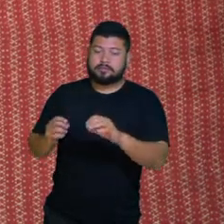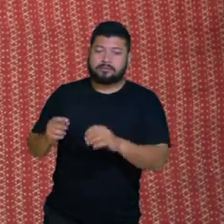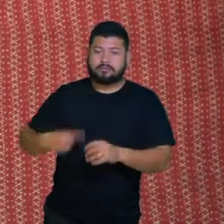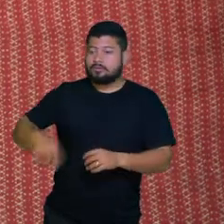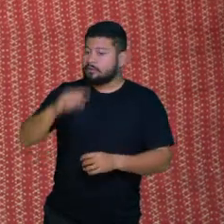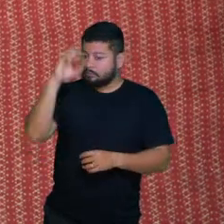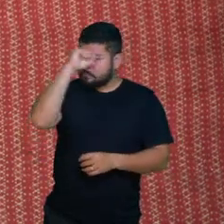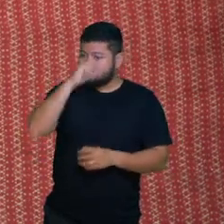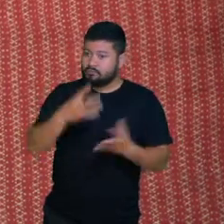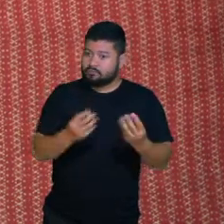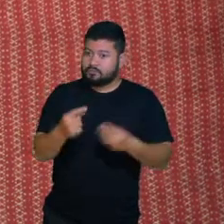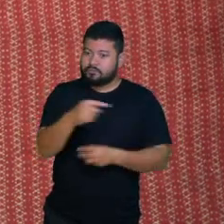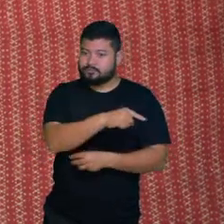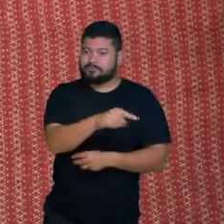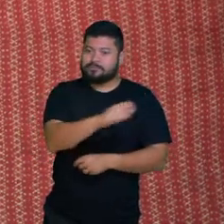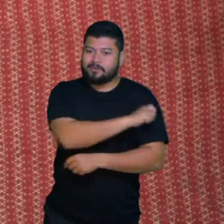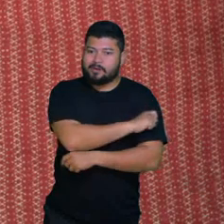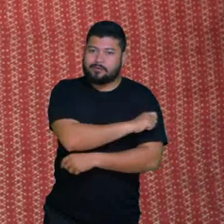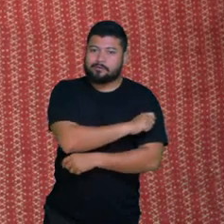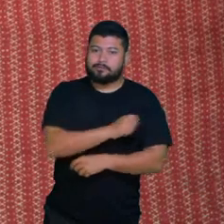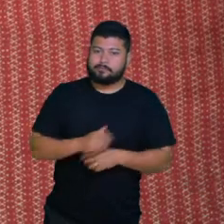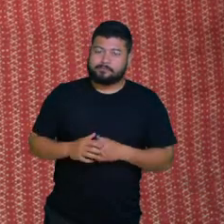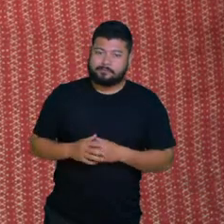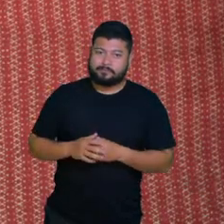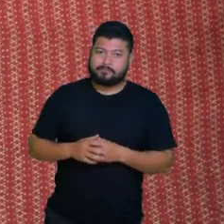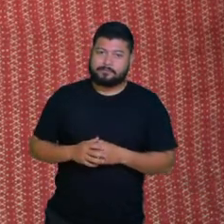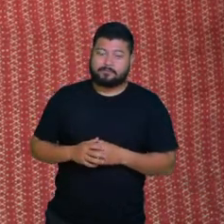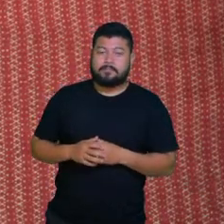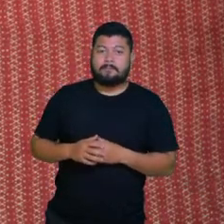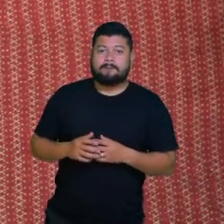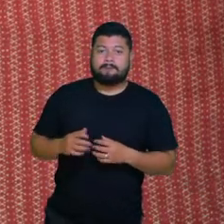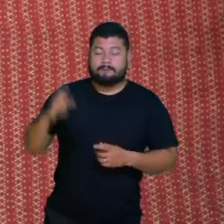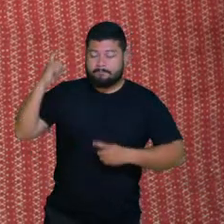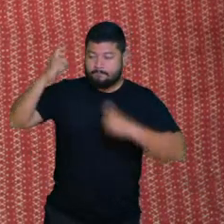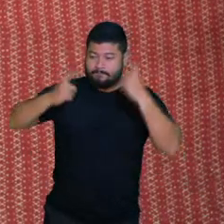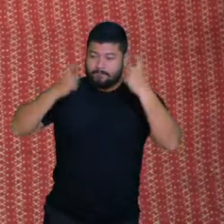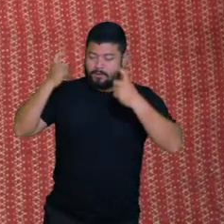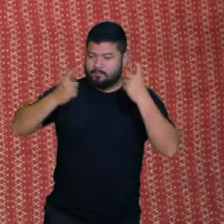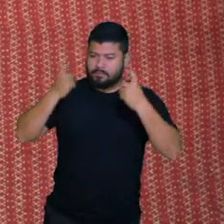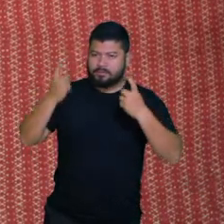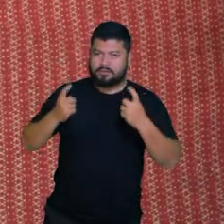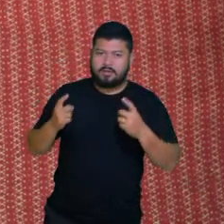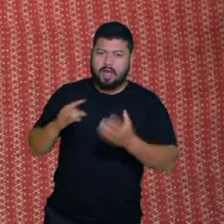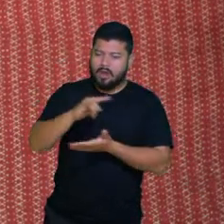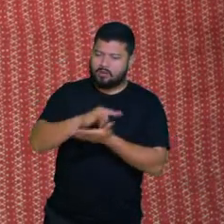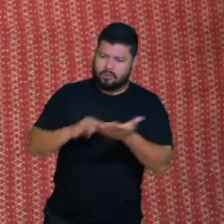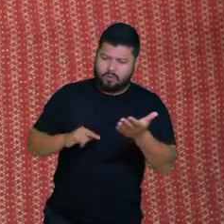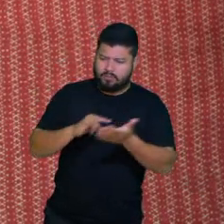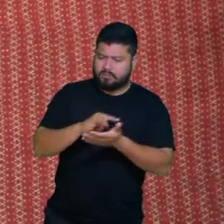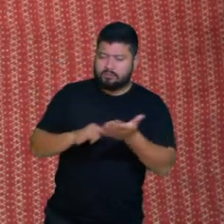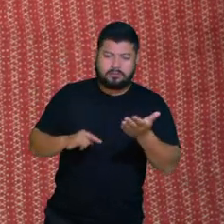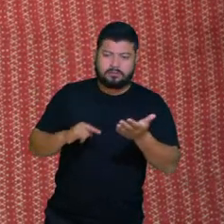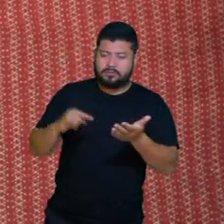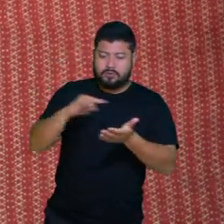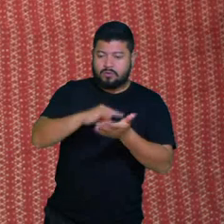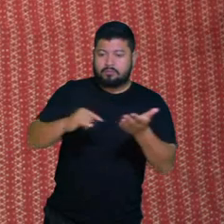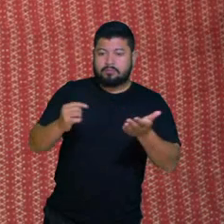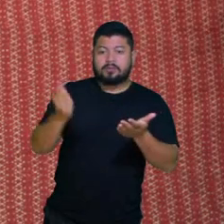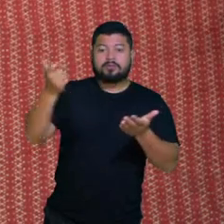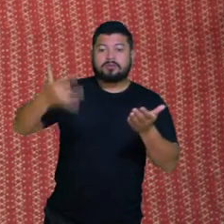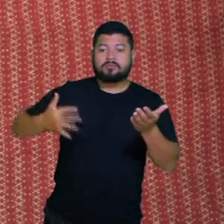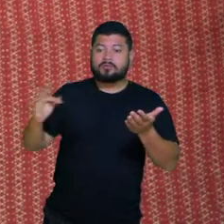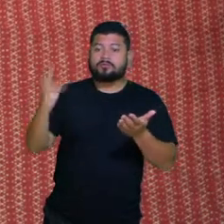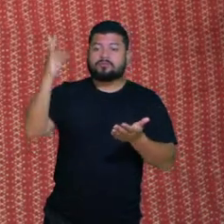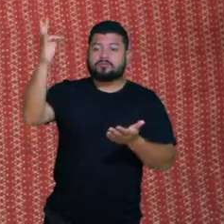preocupa talvez não seria ali tanto no documento o documento ele fala muito do Futuro né do que que a gente quer com essa nova